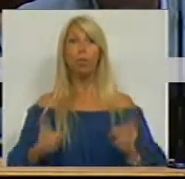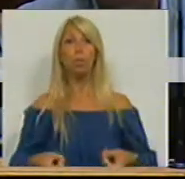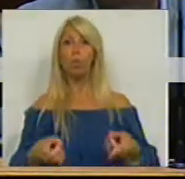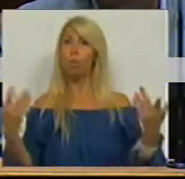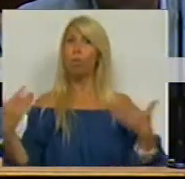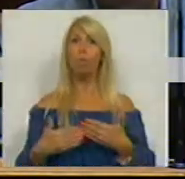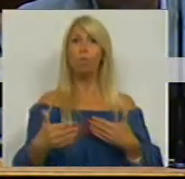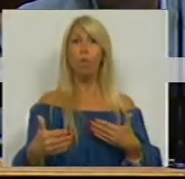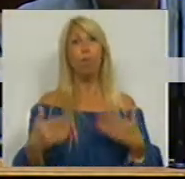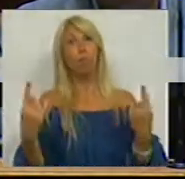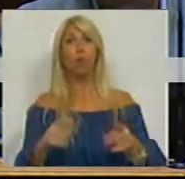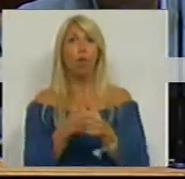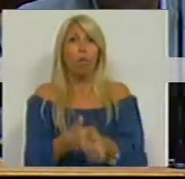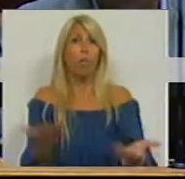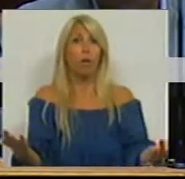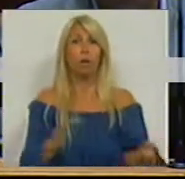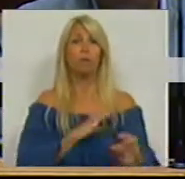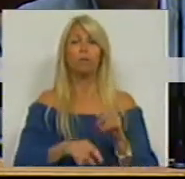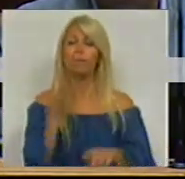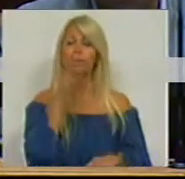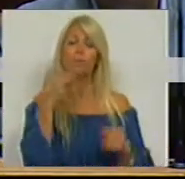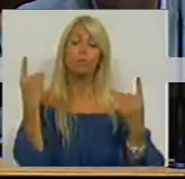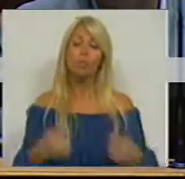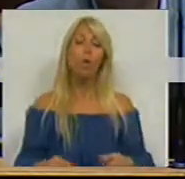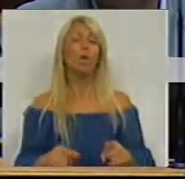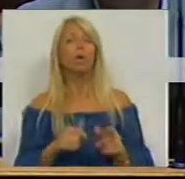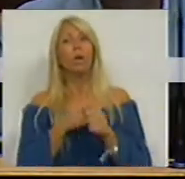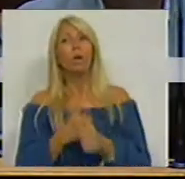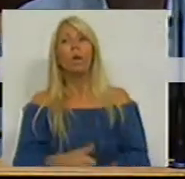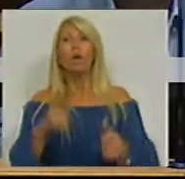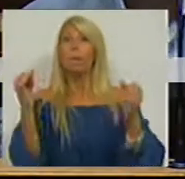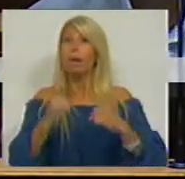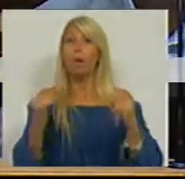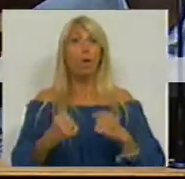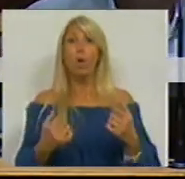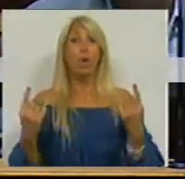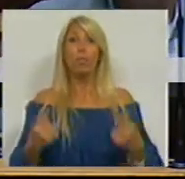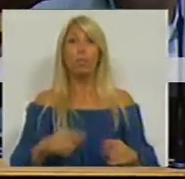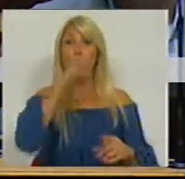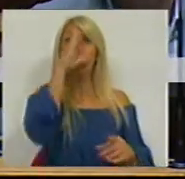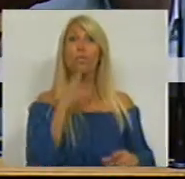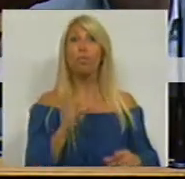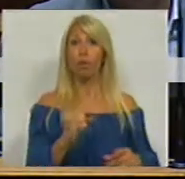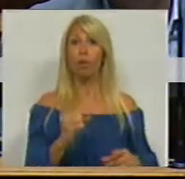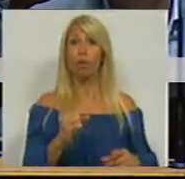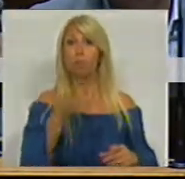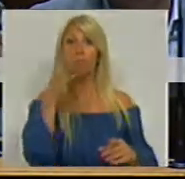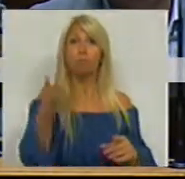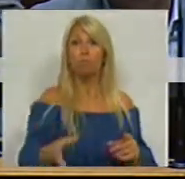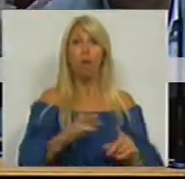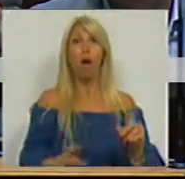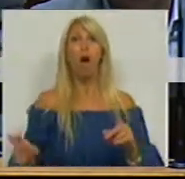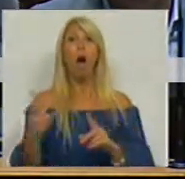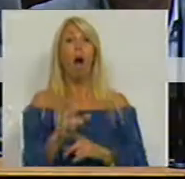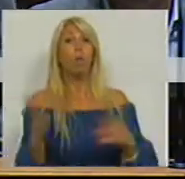É só cumpri-los, senhores deputados. É só cumprir o acordo. E é só o governo decretar o